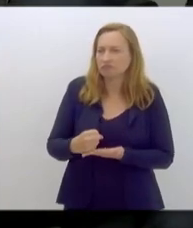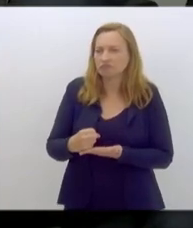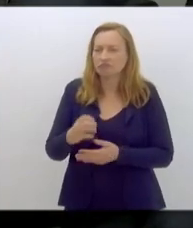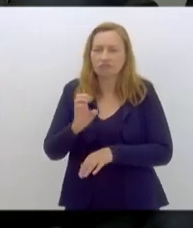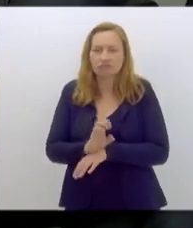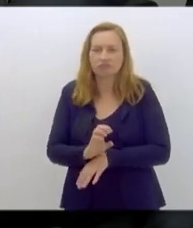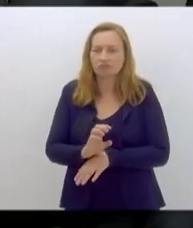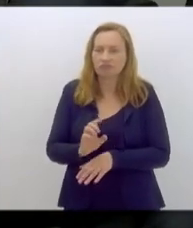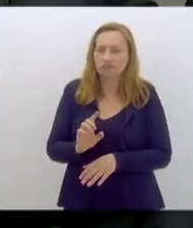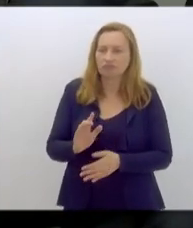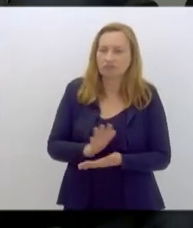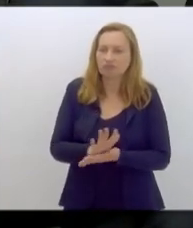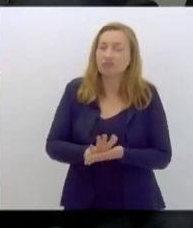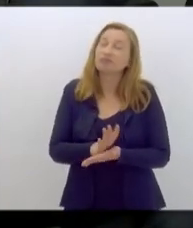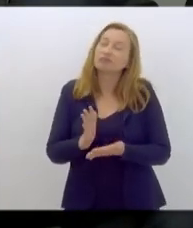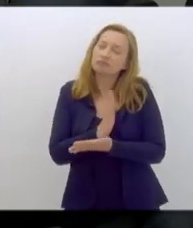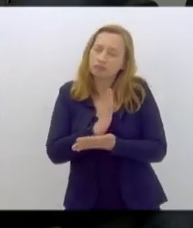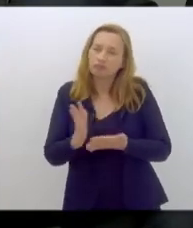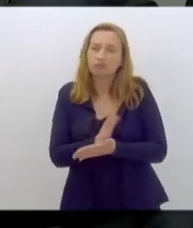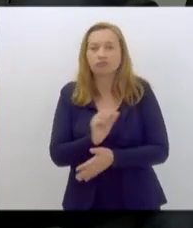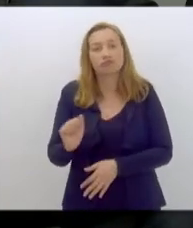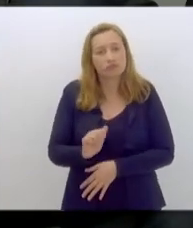é caro essa essa